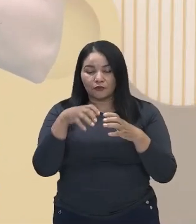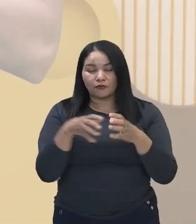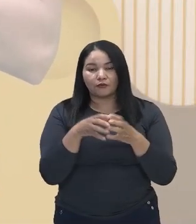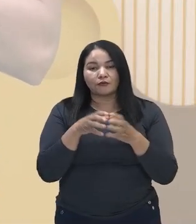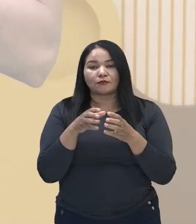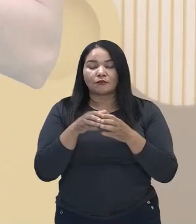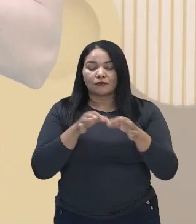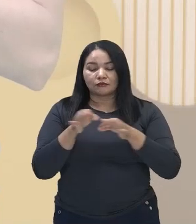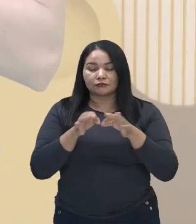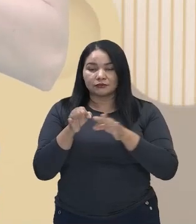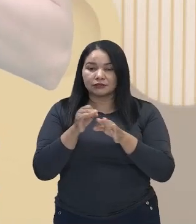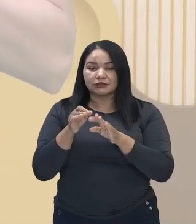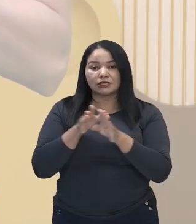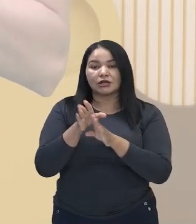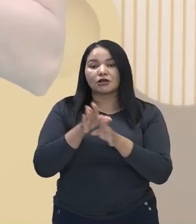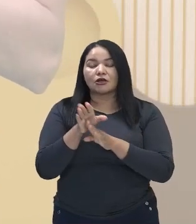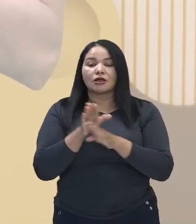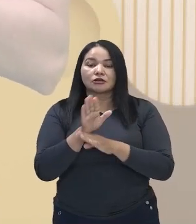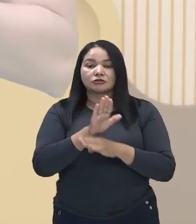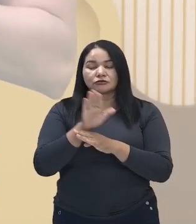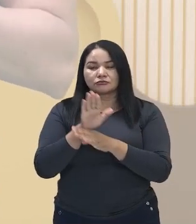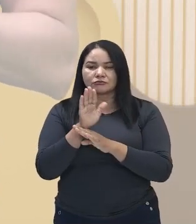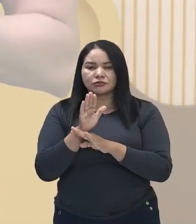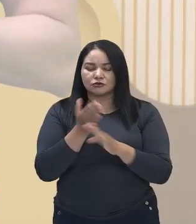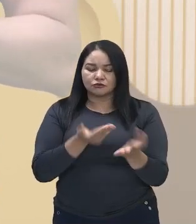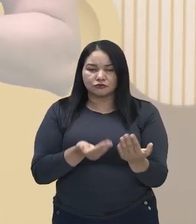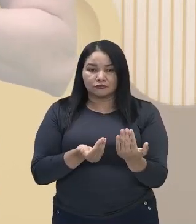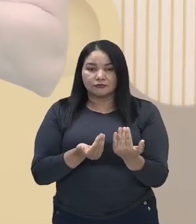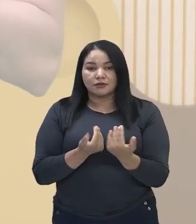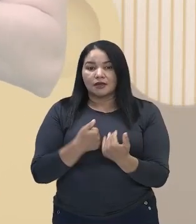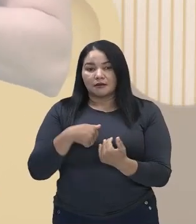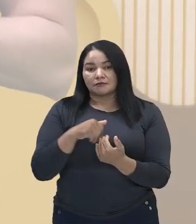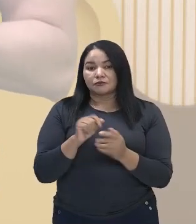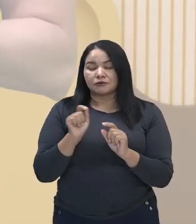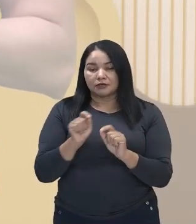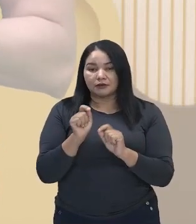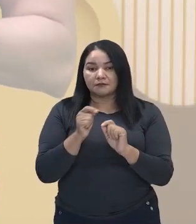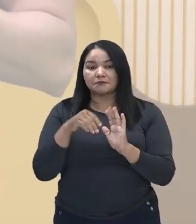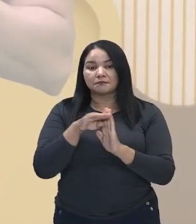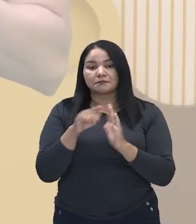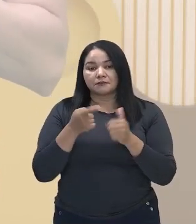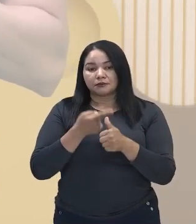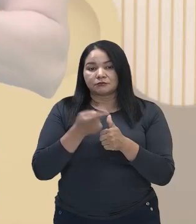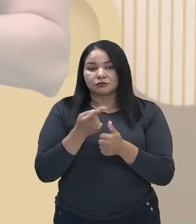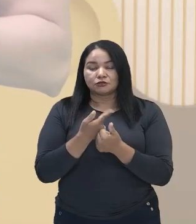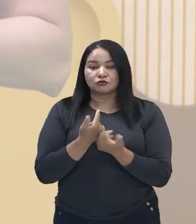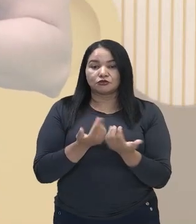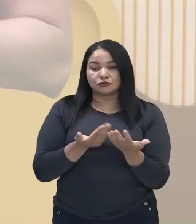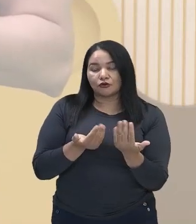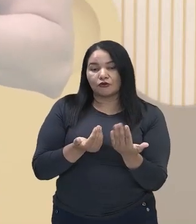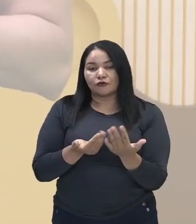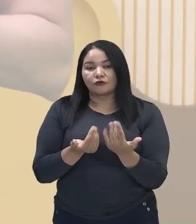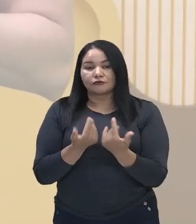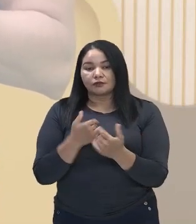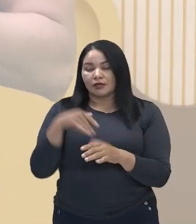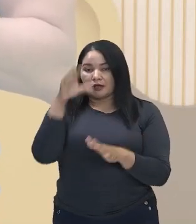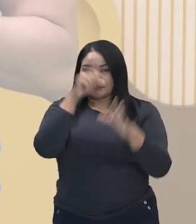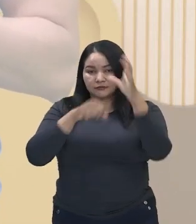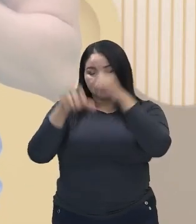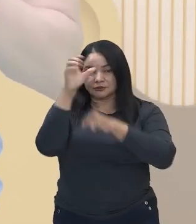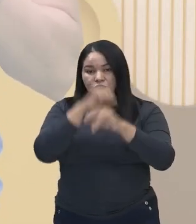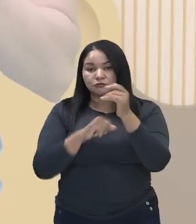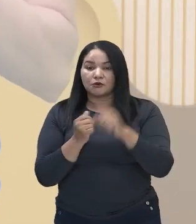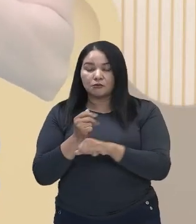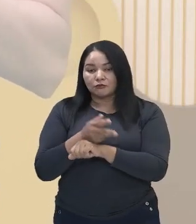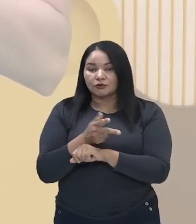jovens, tá? A gente pode destacar Programa Jovem Aprendiz, é muito importante para a inserção de vocês no mercado de